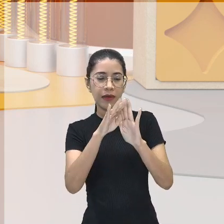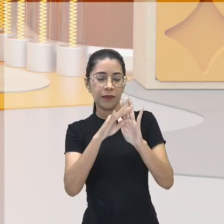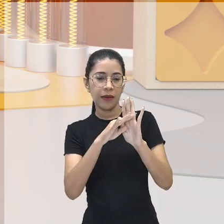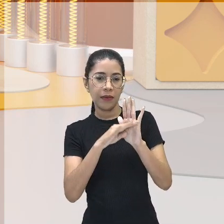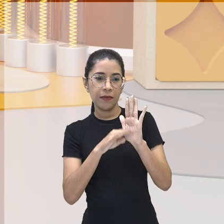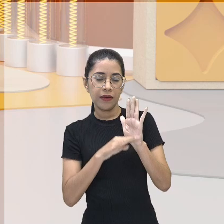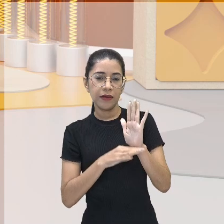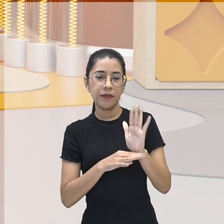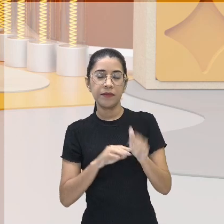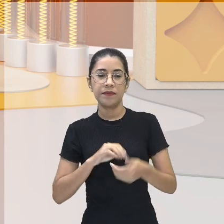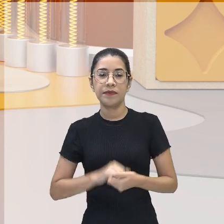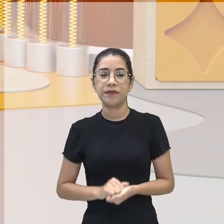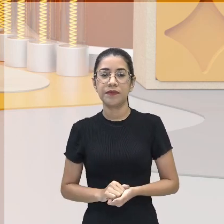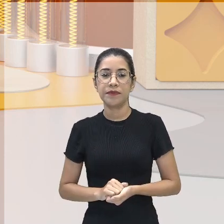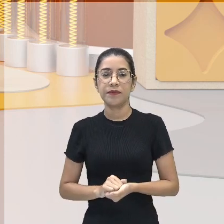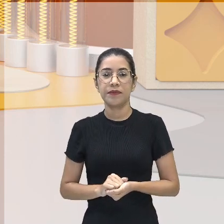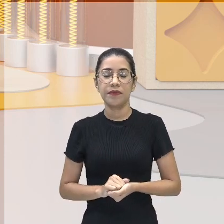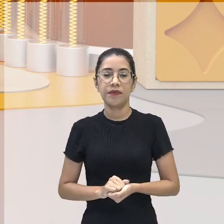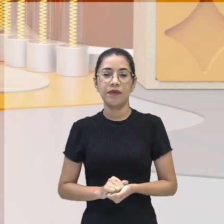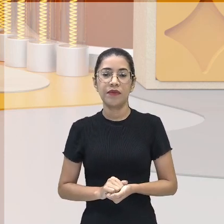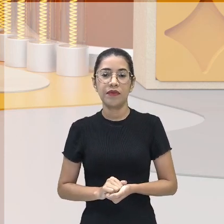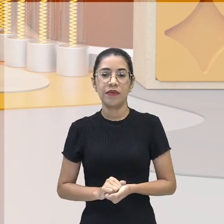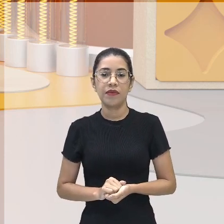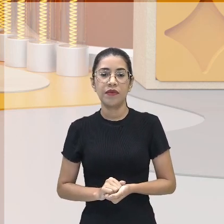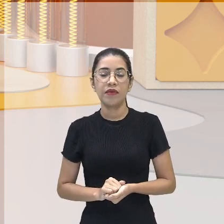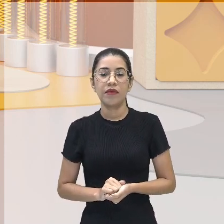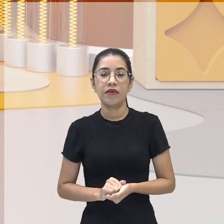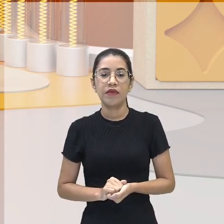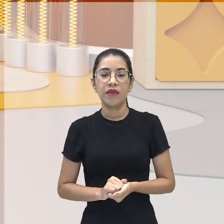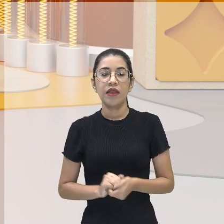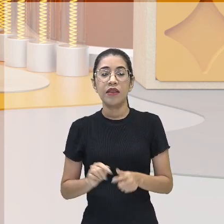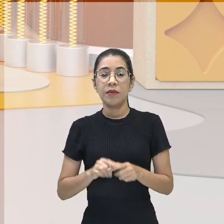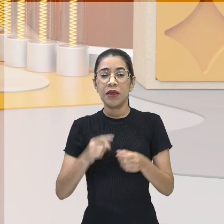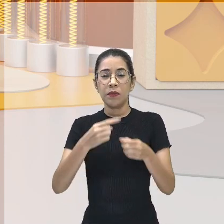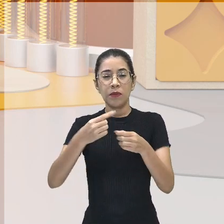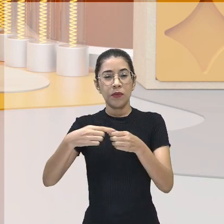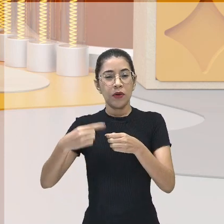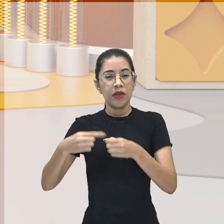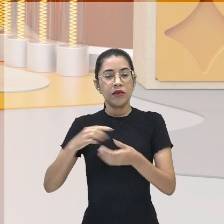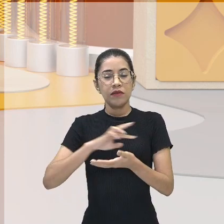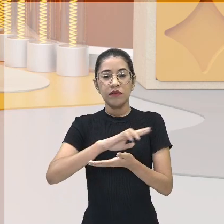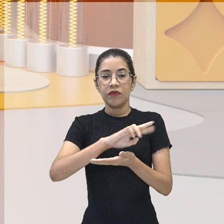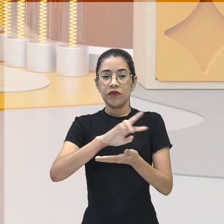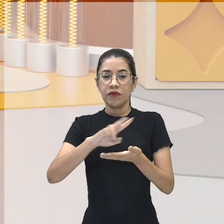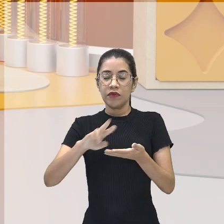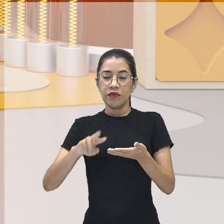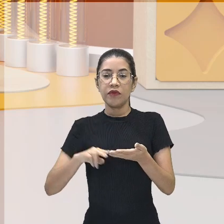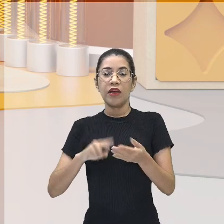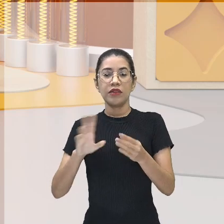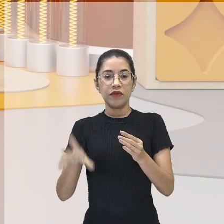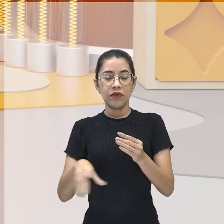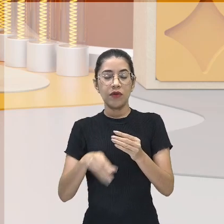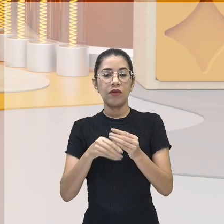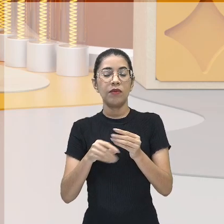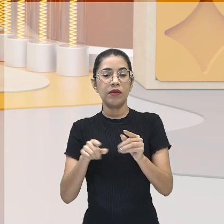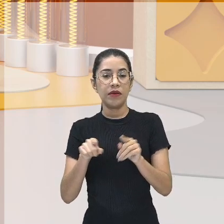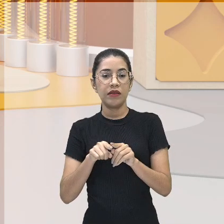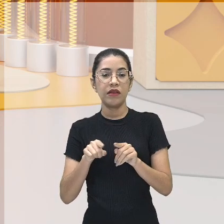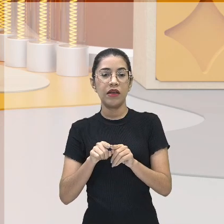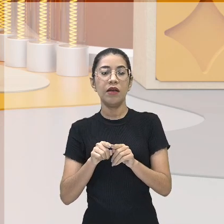Serrana, Queixadinha, em diversos municípios que foram atualizados,